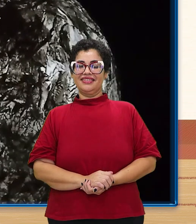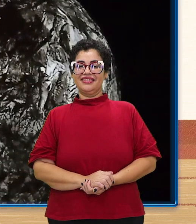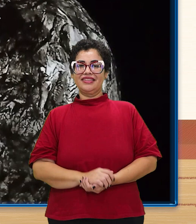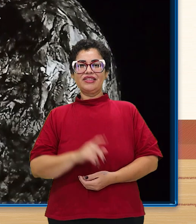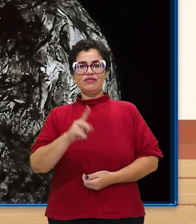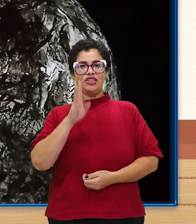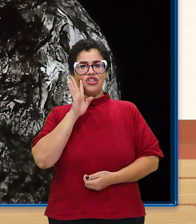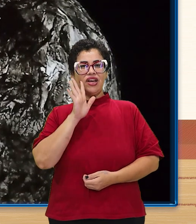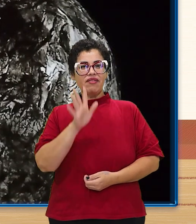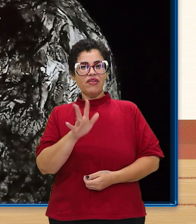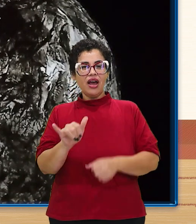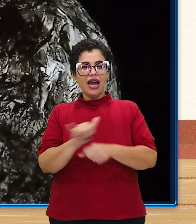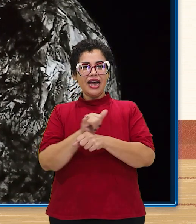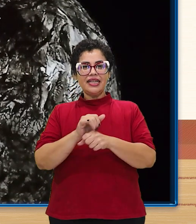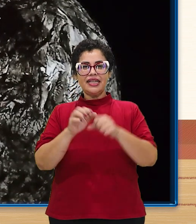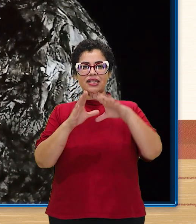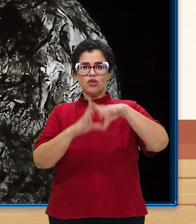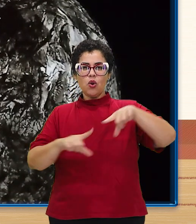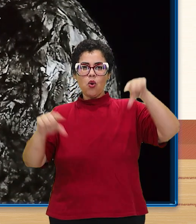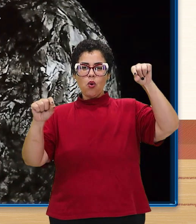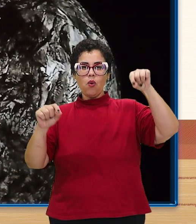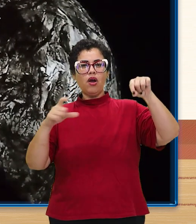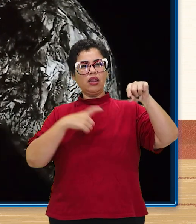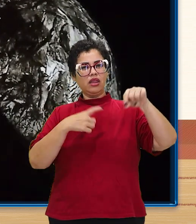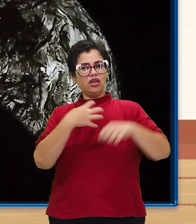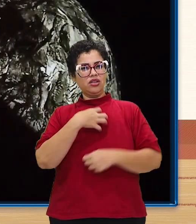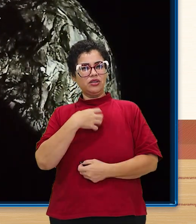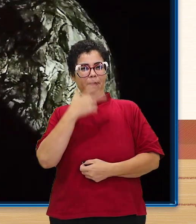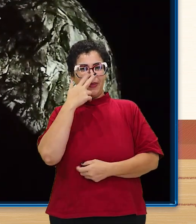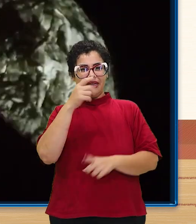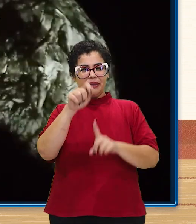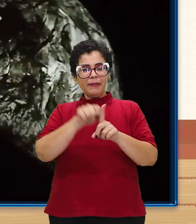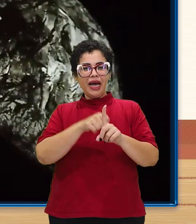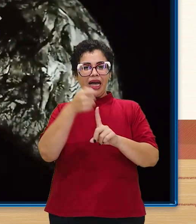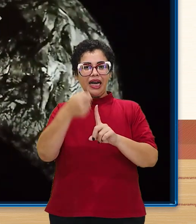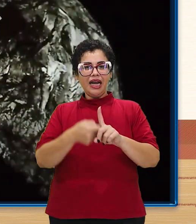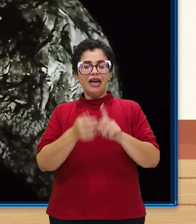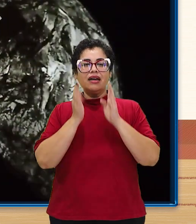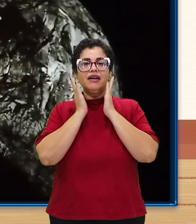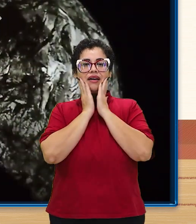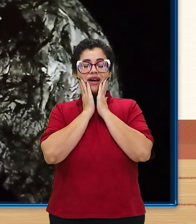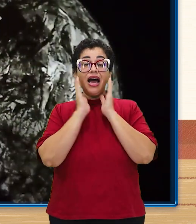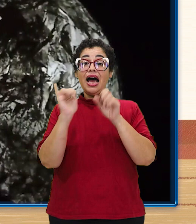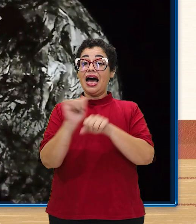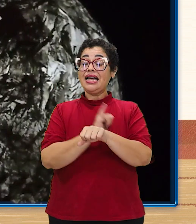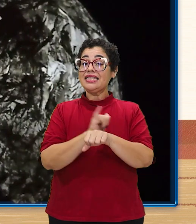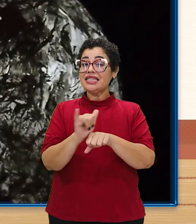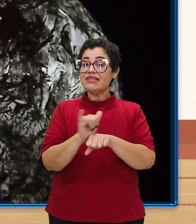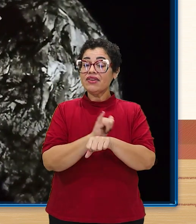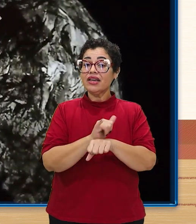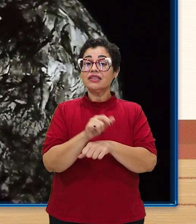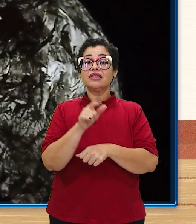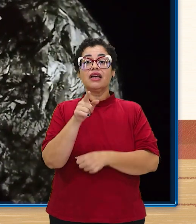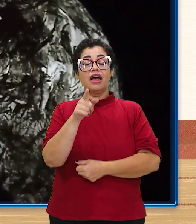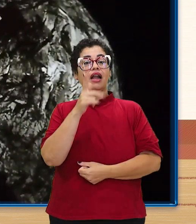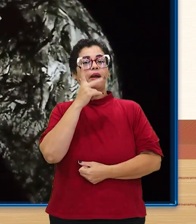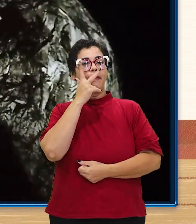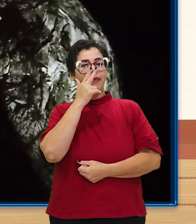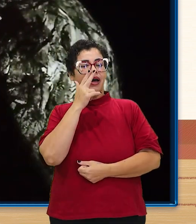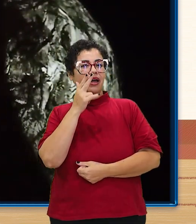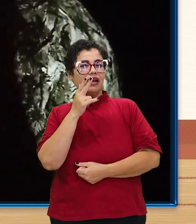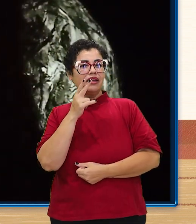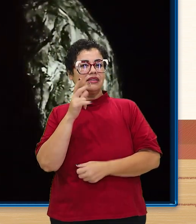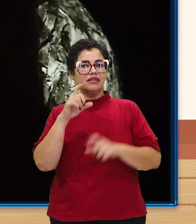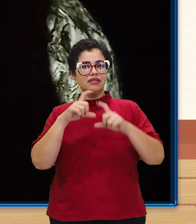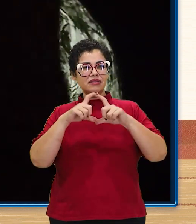Vocês já notaram que às vezes a lua parece que tem a forma de uma banana? Às vezes, ela parece que